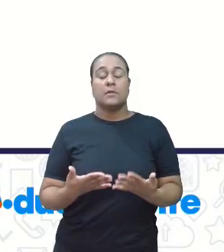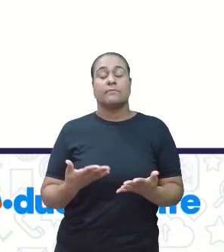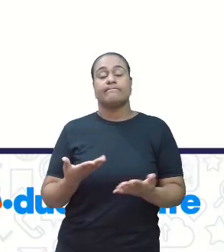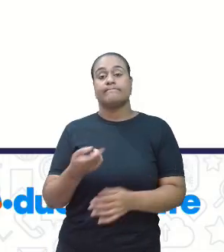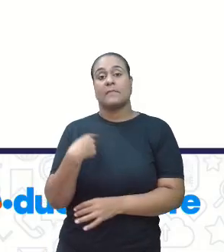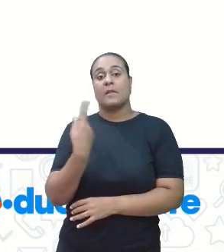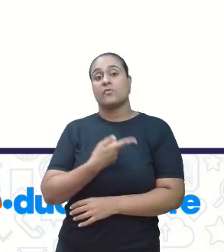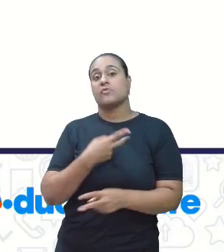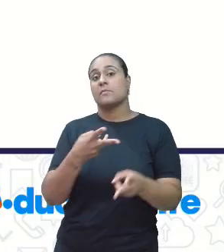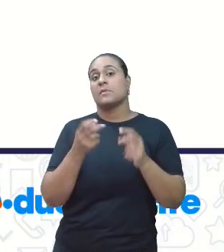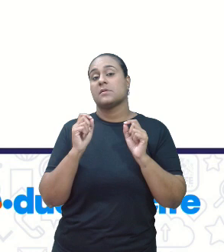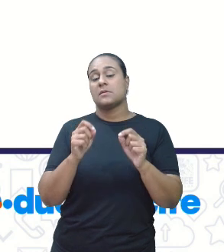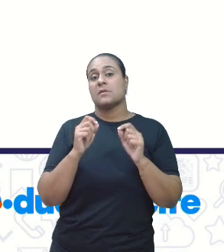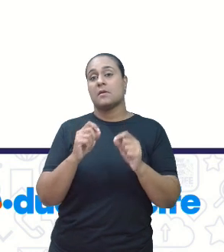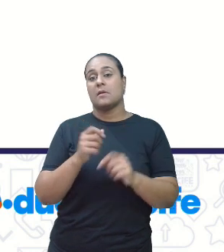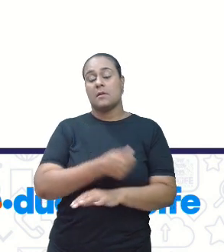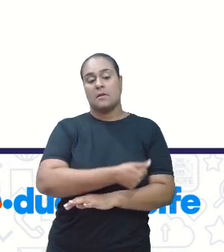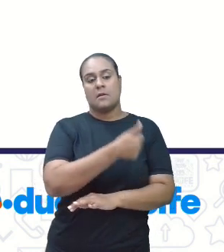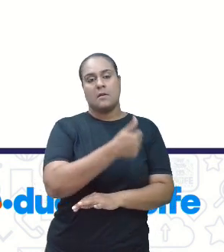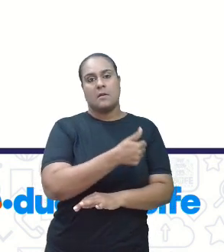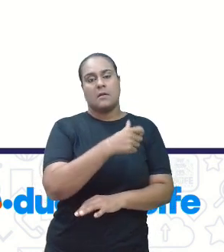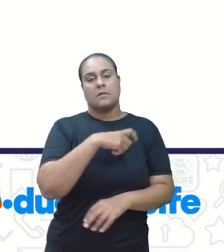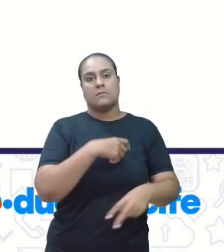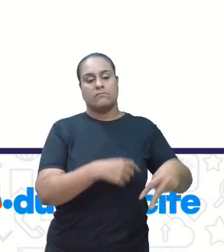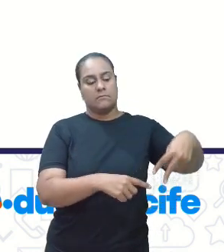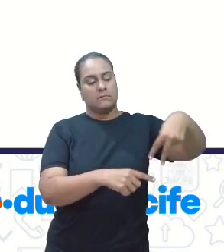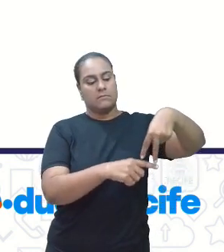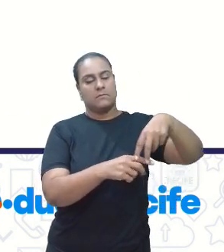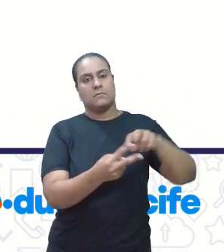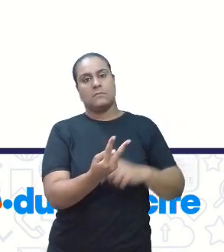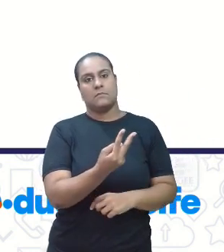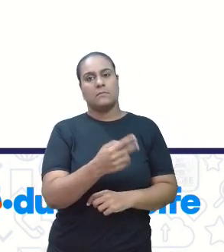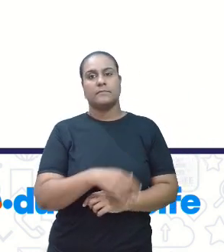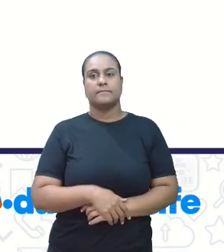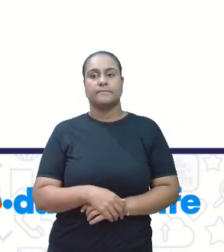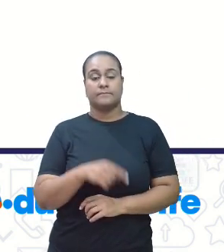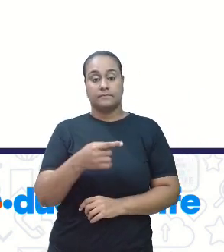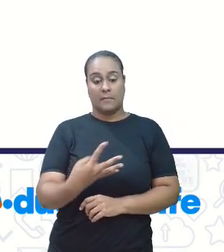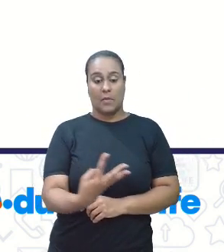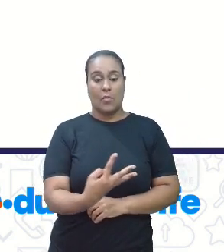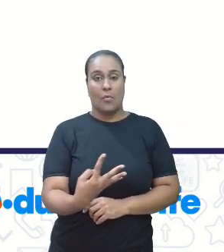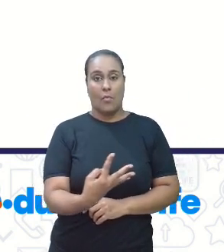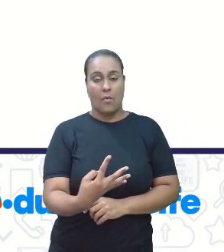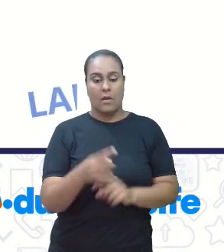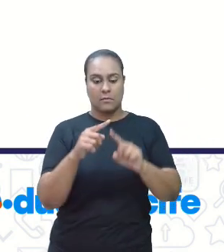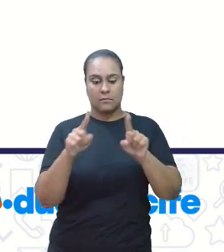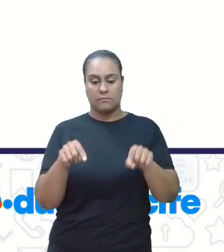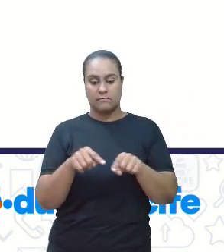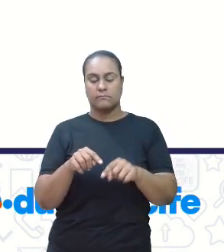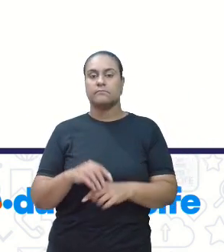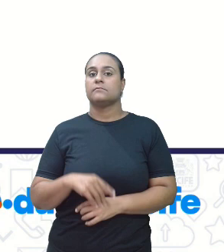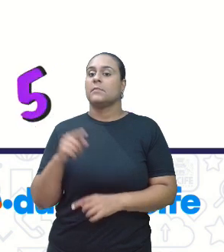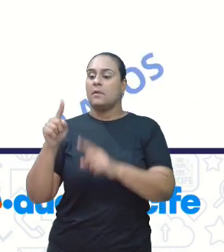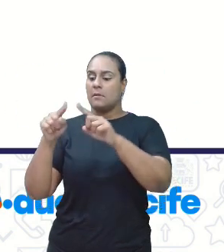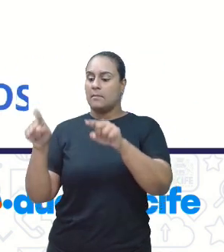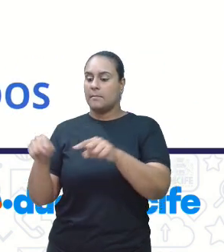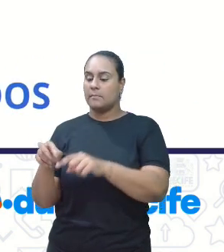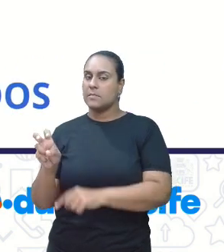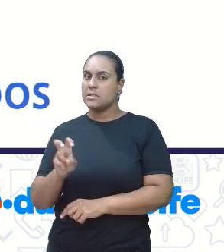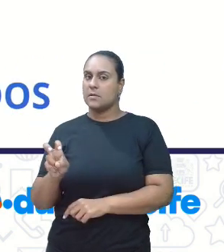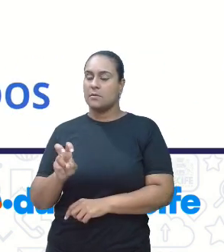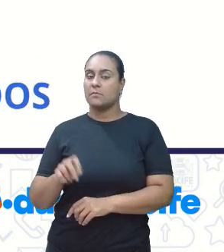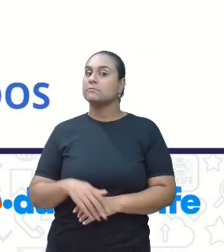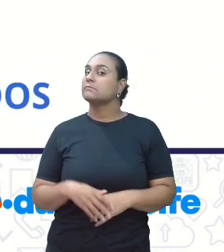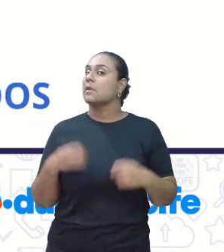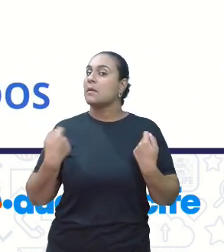percebe claramente que o primeiro elemento tem 3 lados, o segundo elemento 4 lados e o terceiro elemento 5 lados,